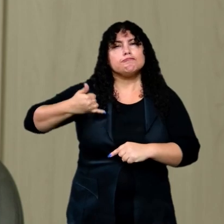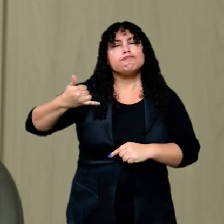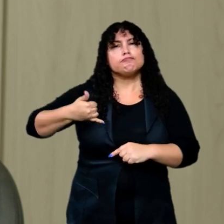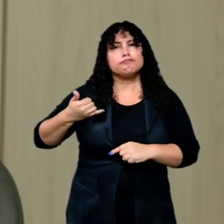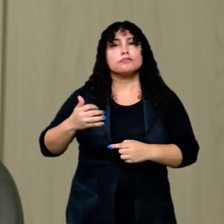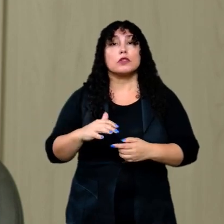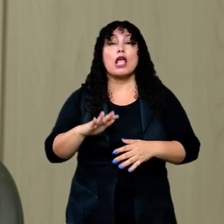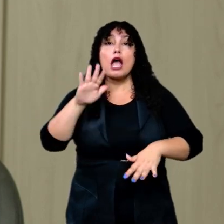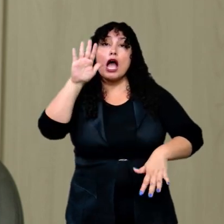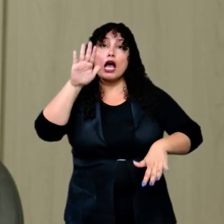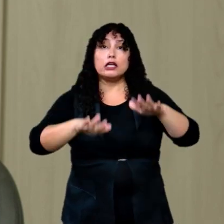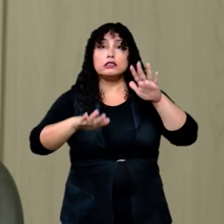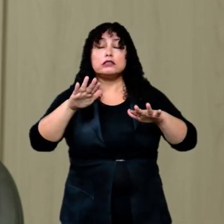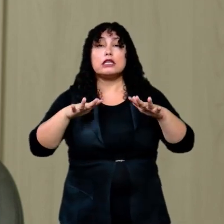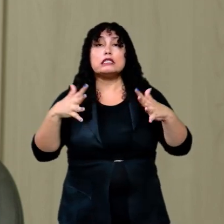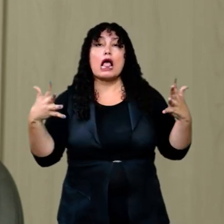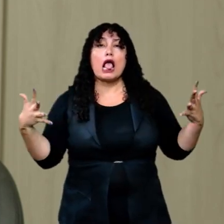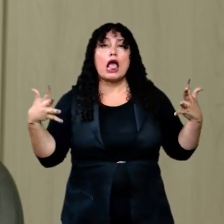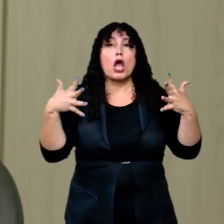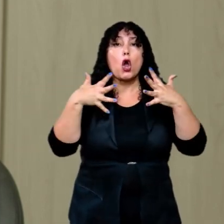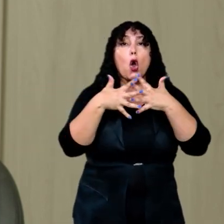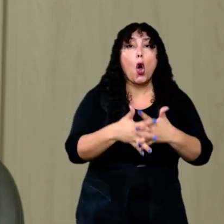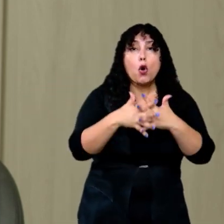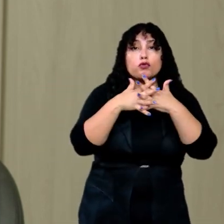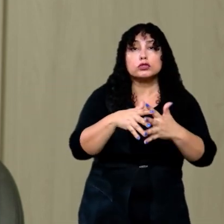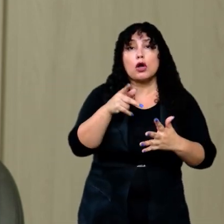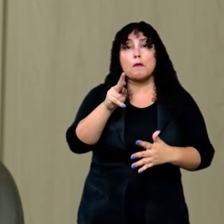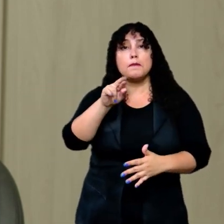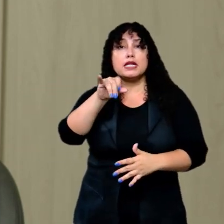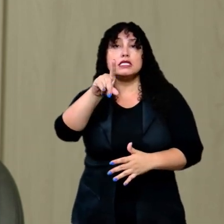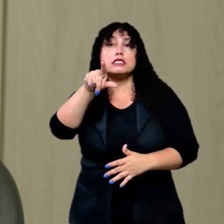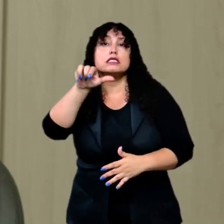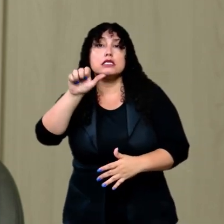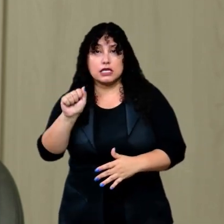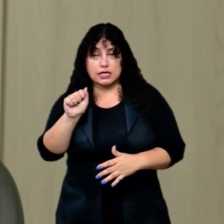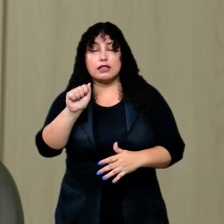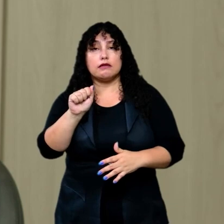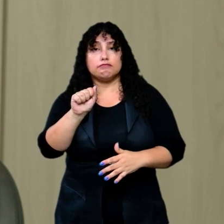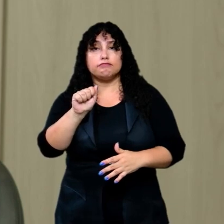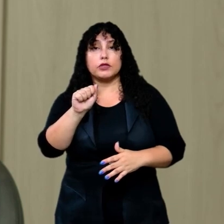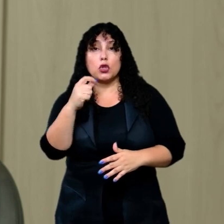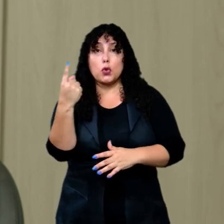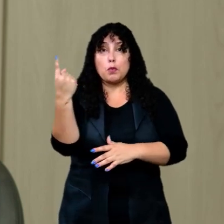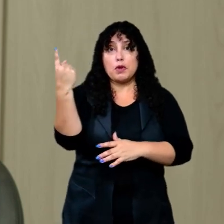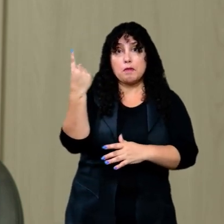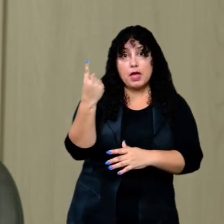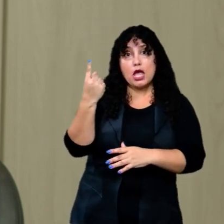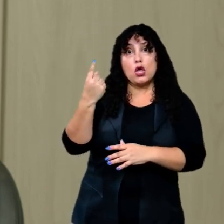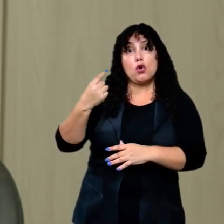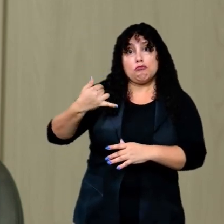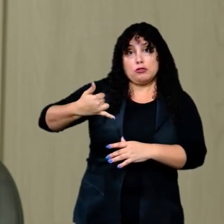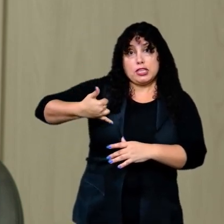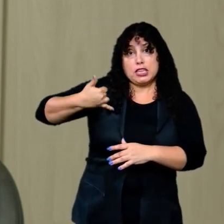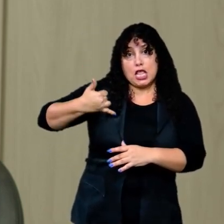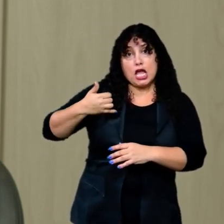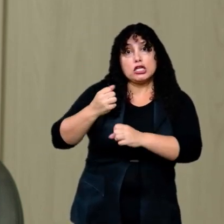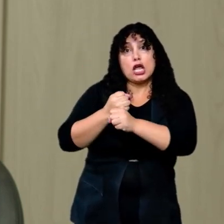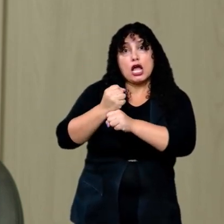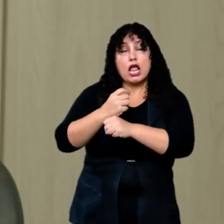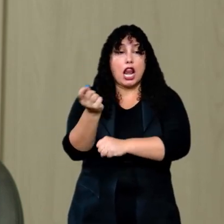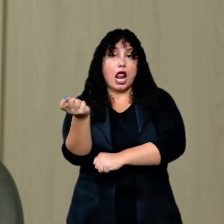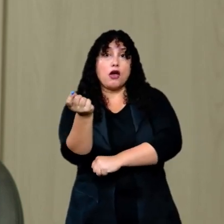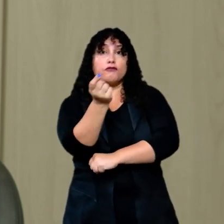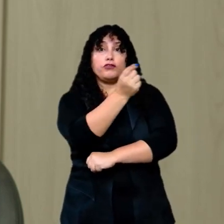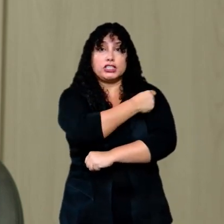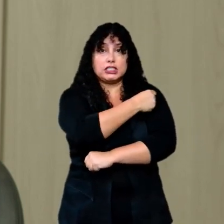E aí, às vezes, causa confusão, Priscila. Por quê? Porque é justamente nos primeiros anos de vida que as crianças tomam